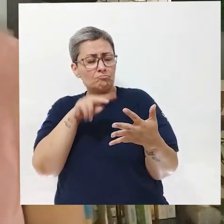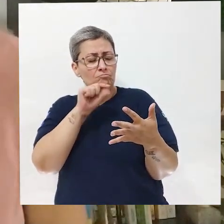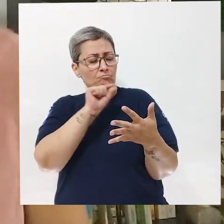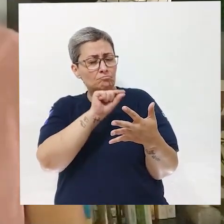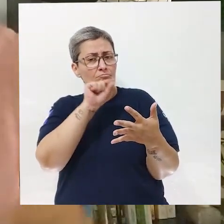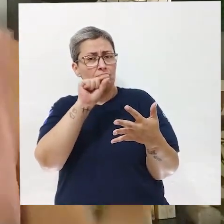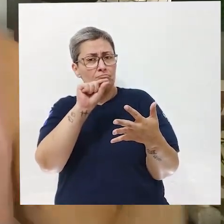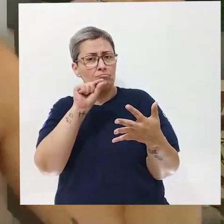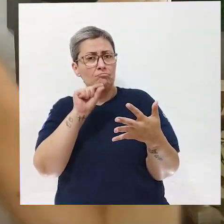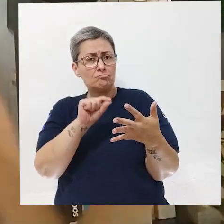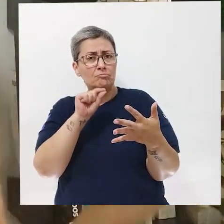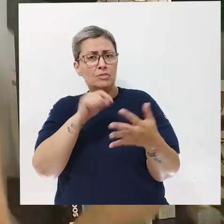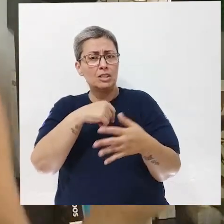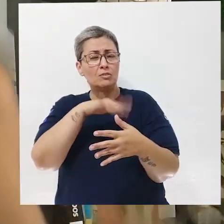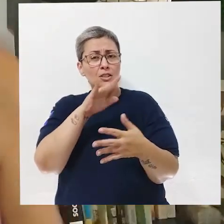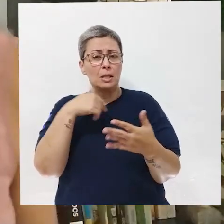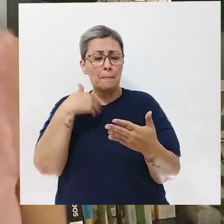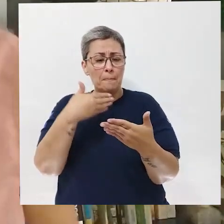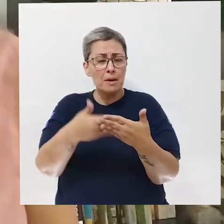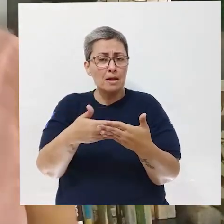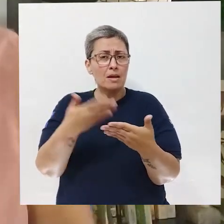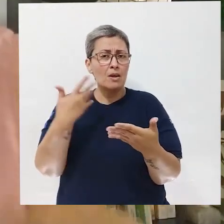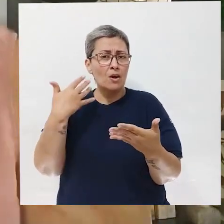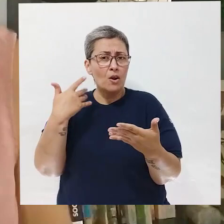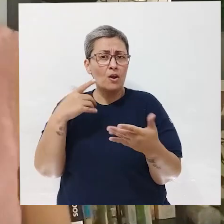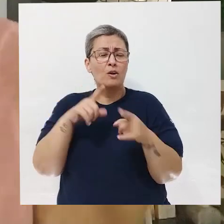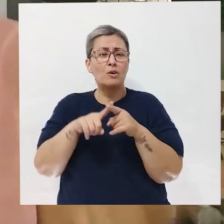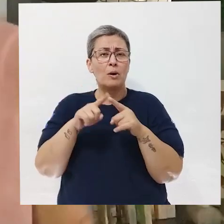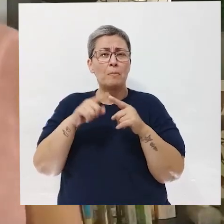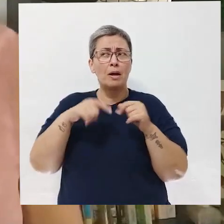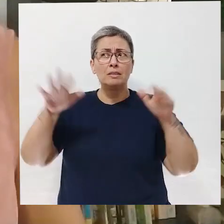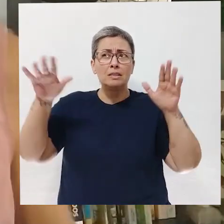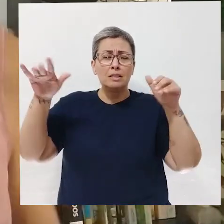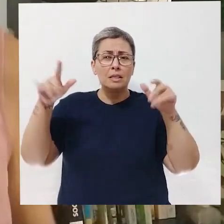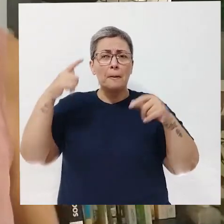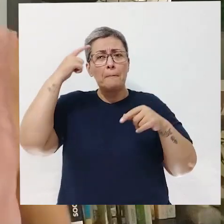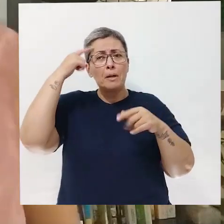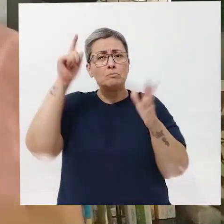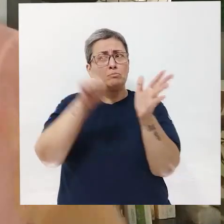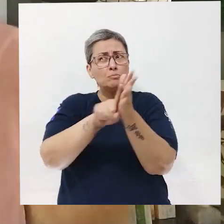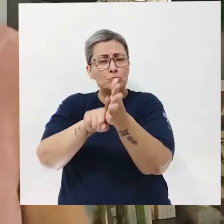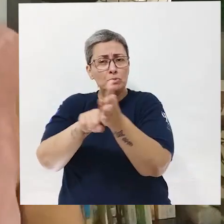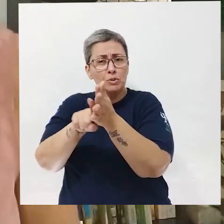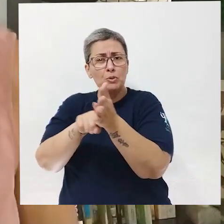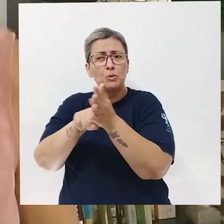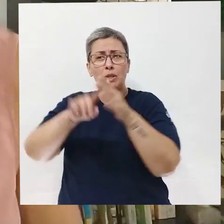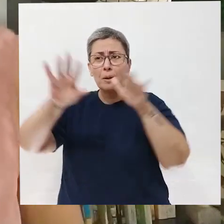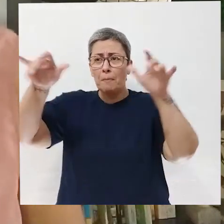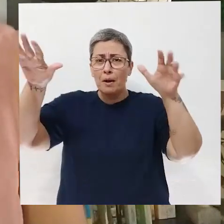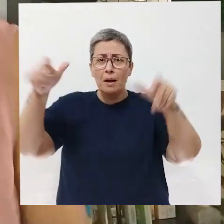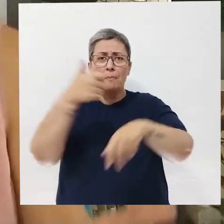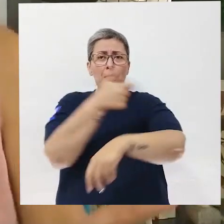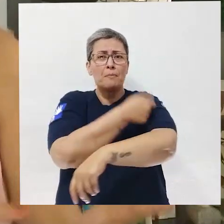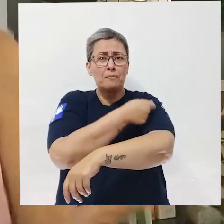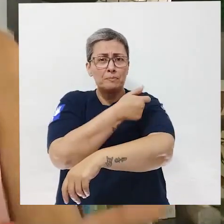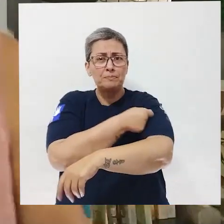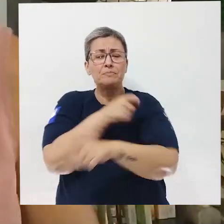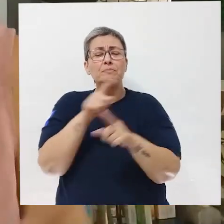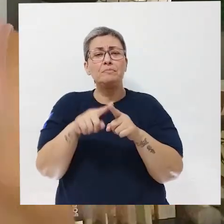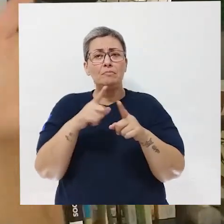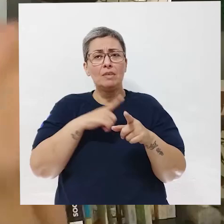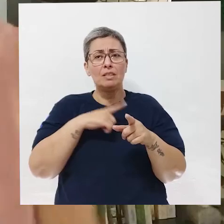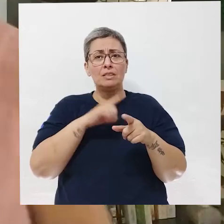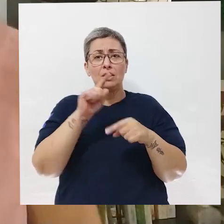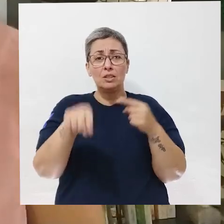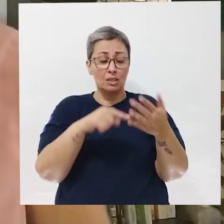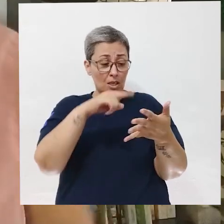que você tomou, nas mais recentes. Pensa nas campanhas. Se quiser, faz uma pesquisa das campanhas de vacinação aí que tiveram em